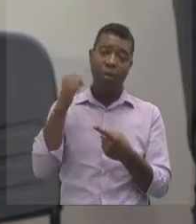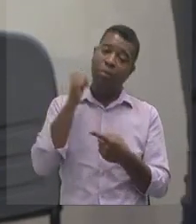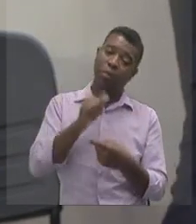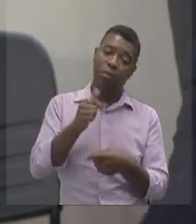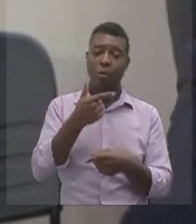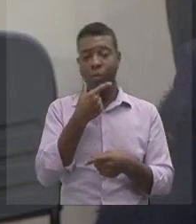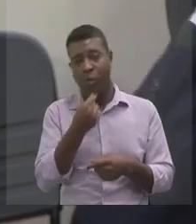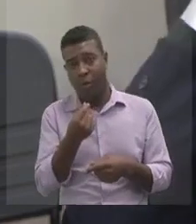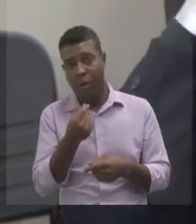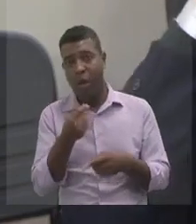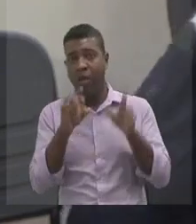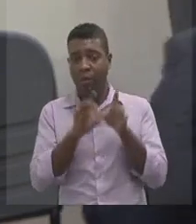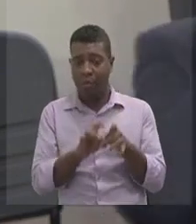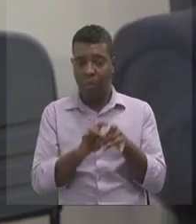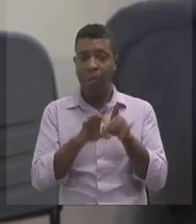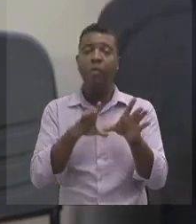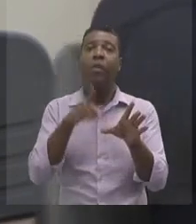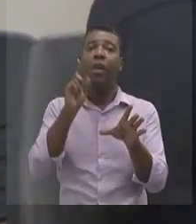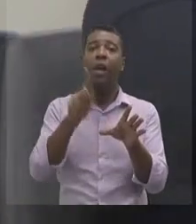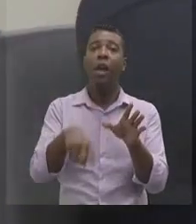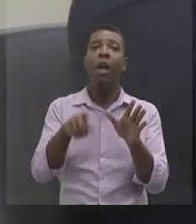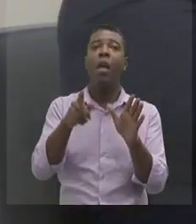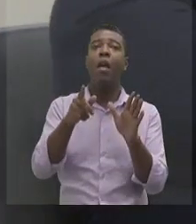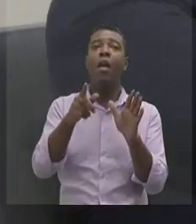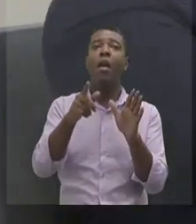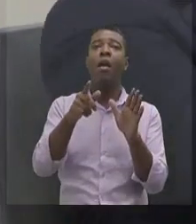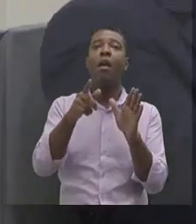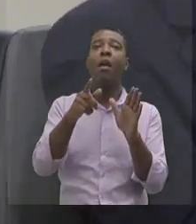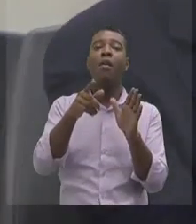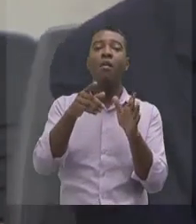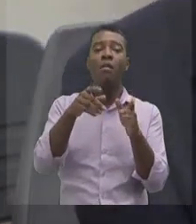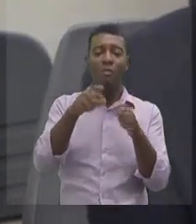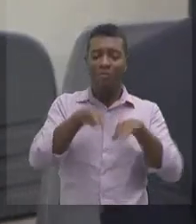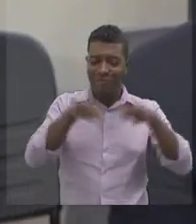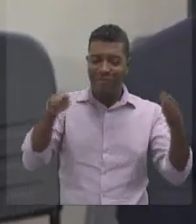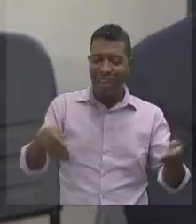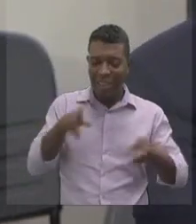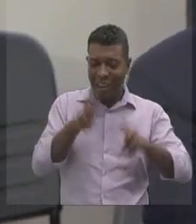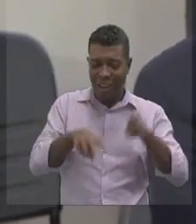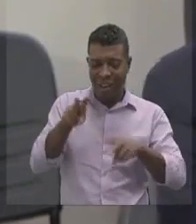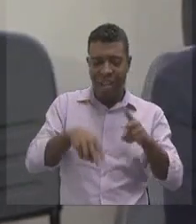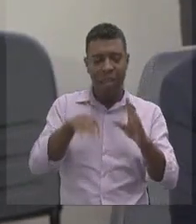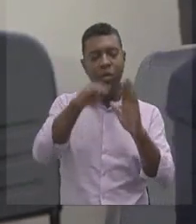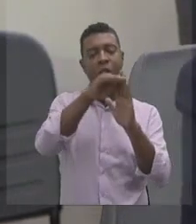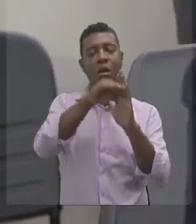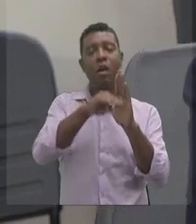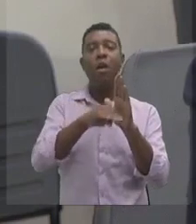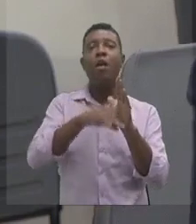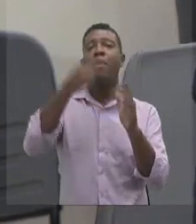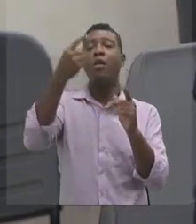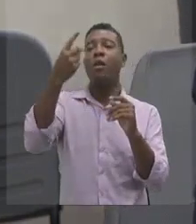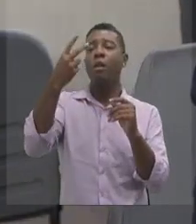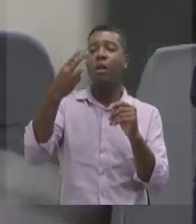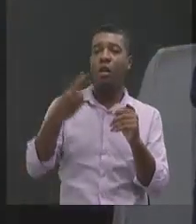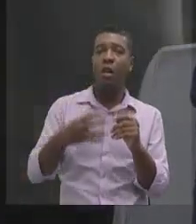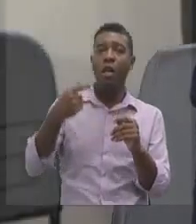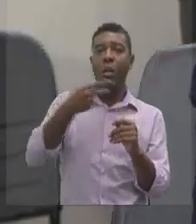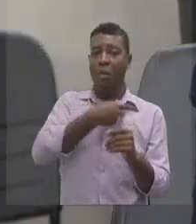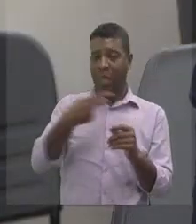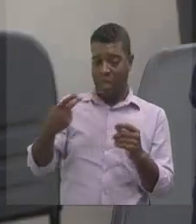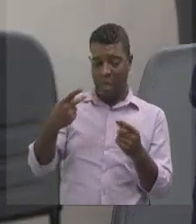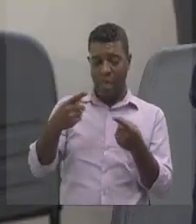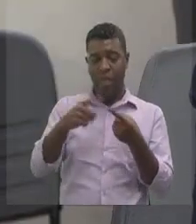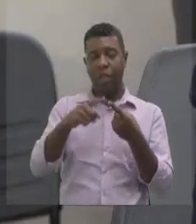nos termos da deliberação da mesa número 2705 de 2019 na seguinte ordem presidente da reunião